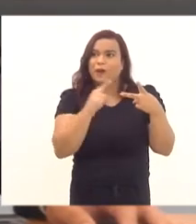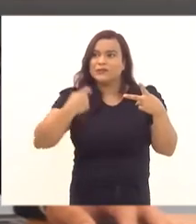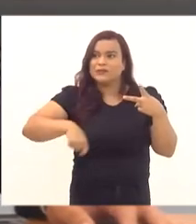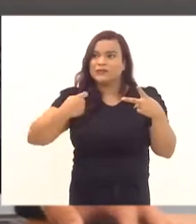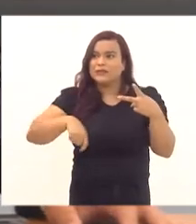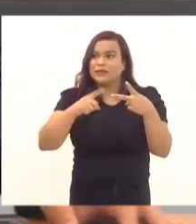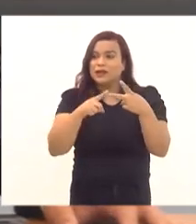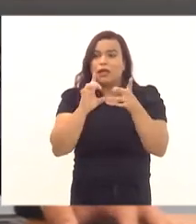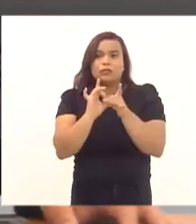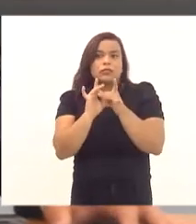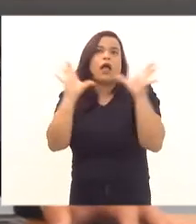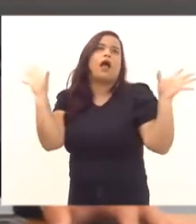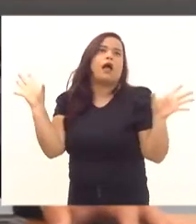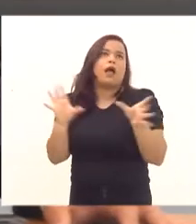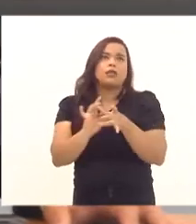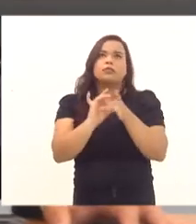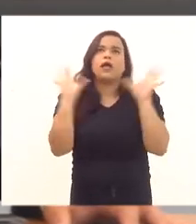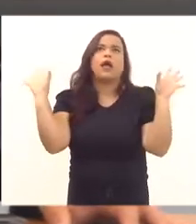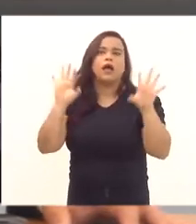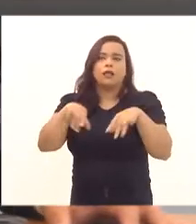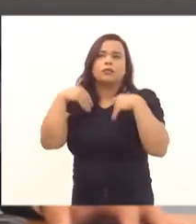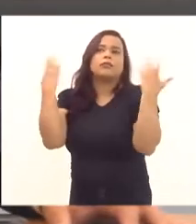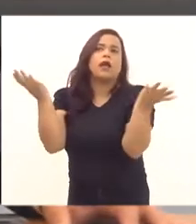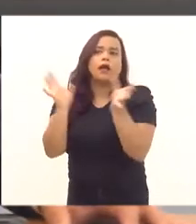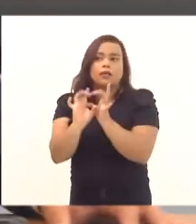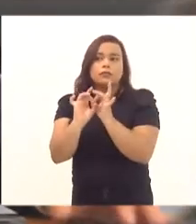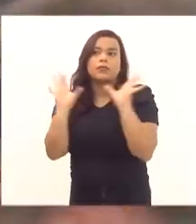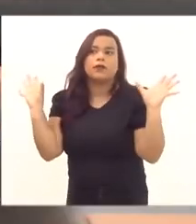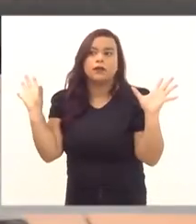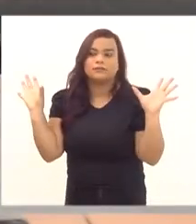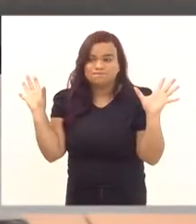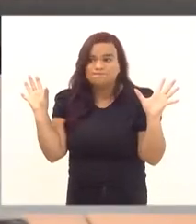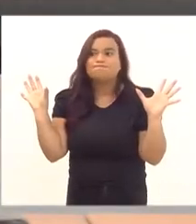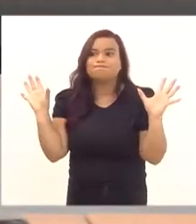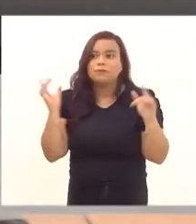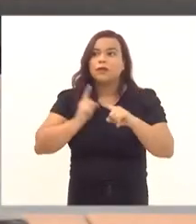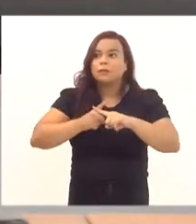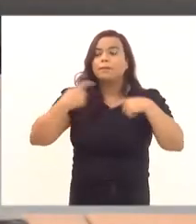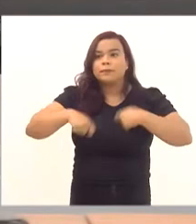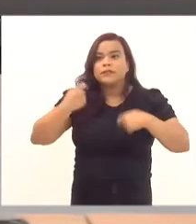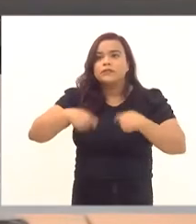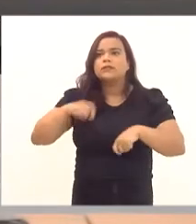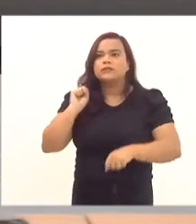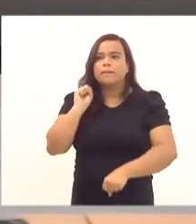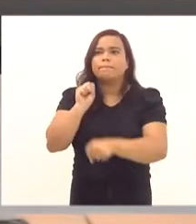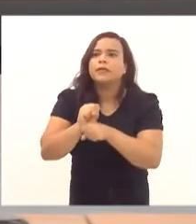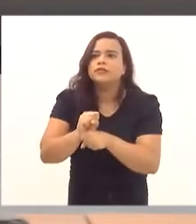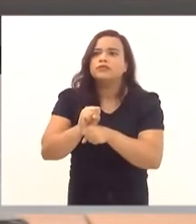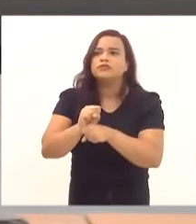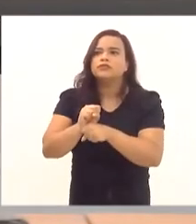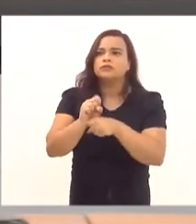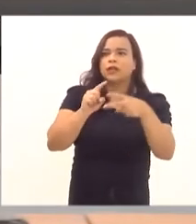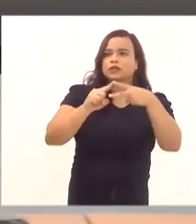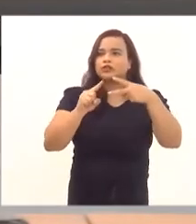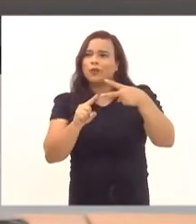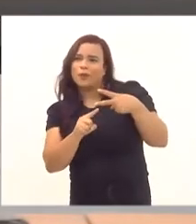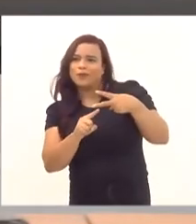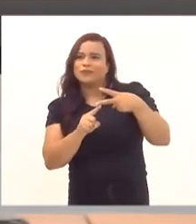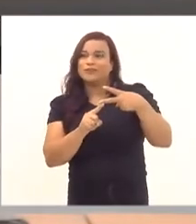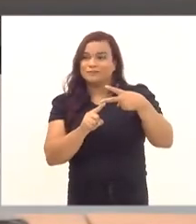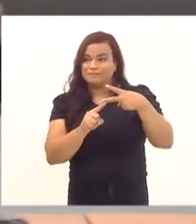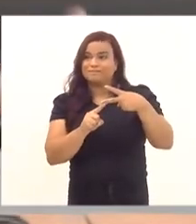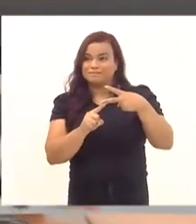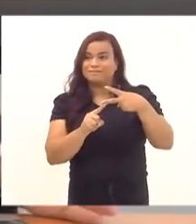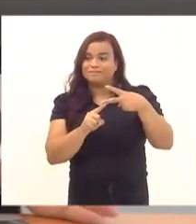do ultraliberalismo não é porque a gente e ele entendir assim essas duas derrotas a